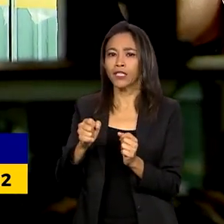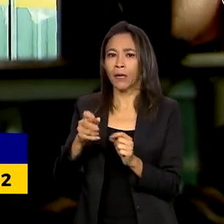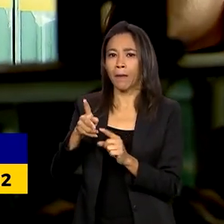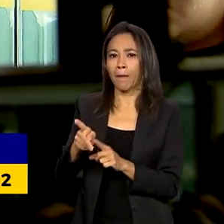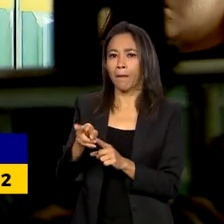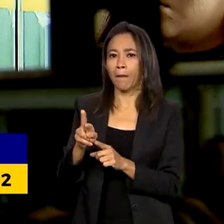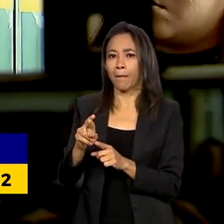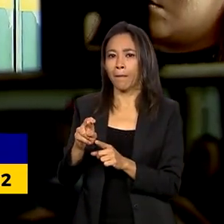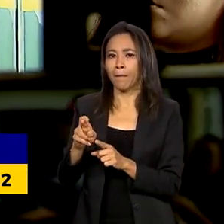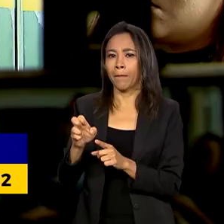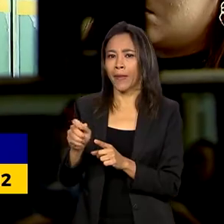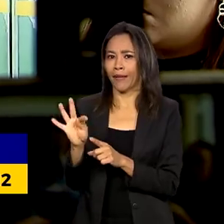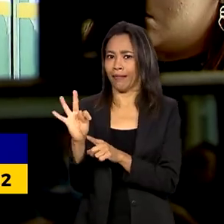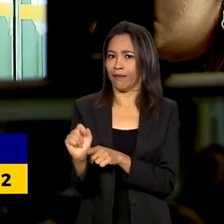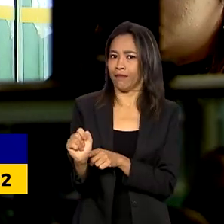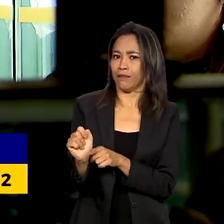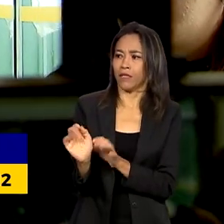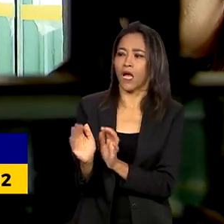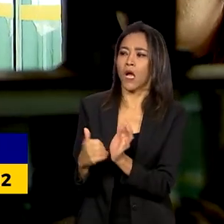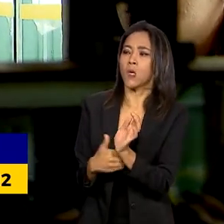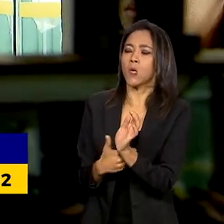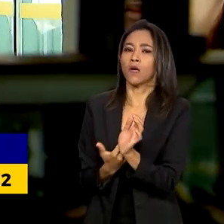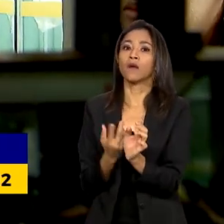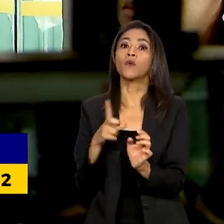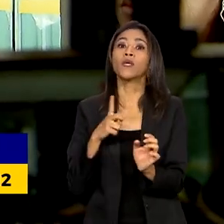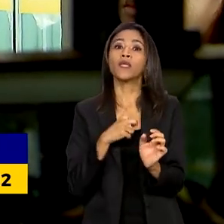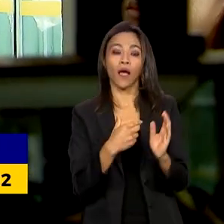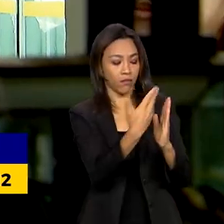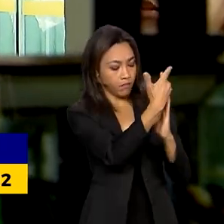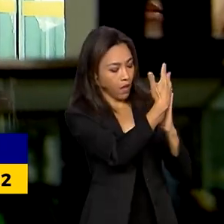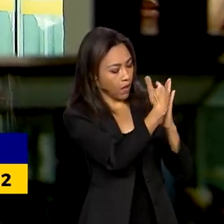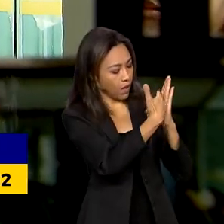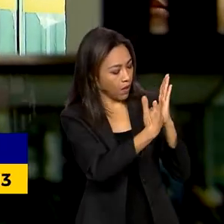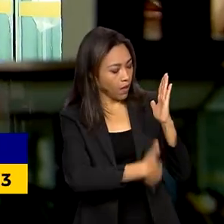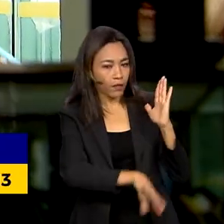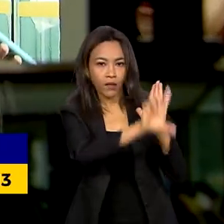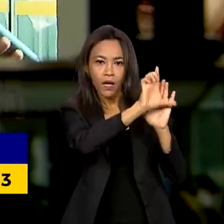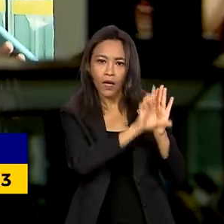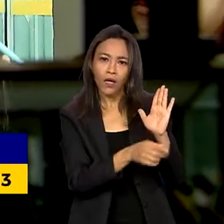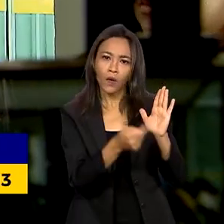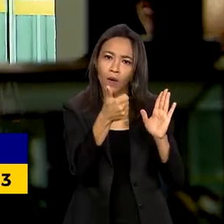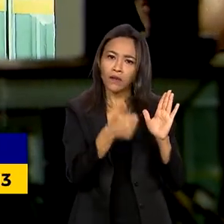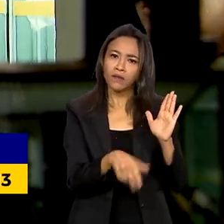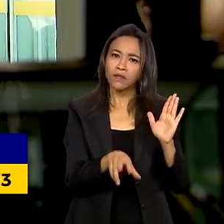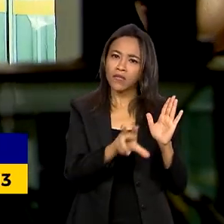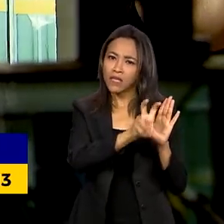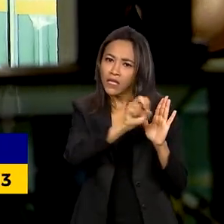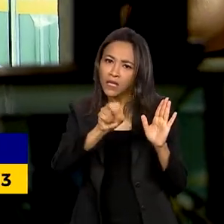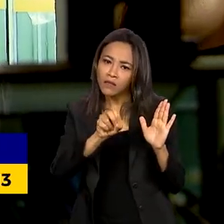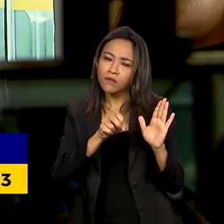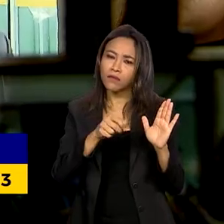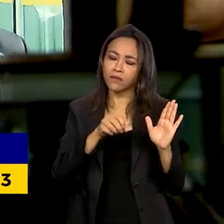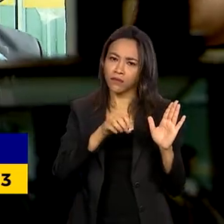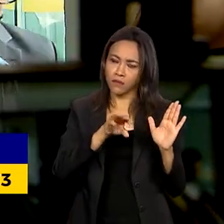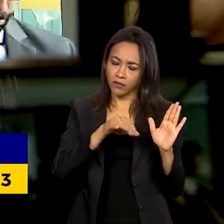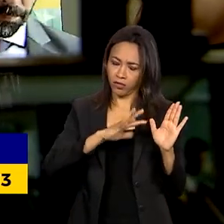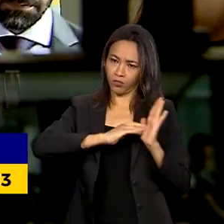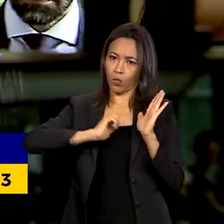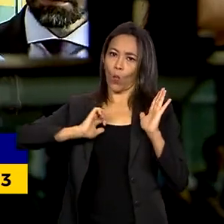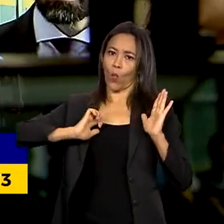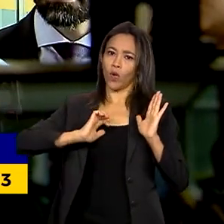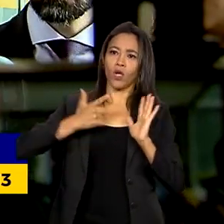Brasil. Entre o que está declarado na lei, quase 500 bilhões de renúncia, mais aquilo que não